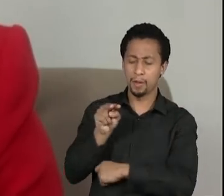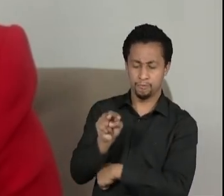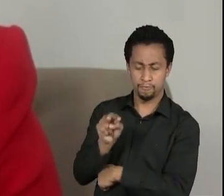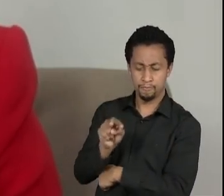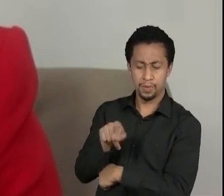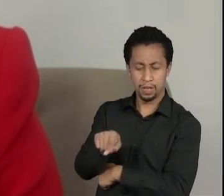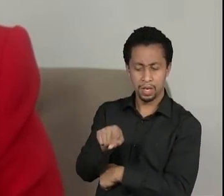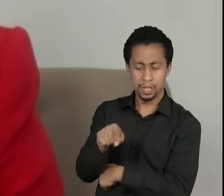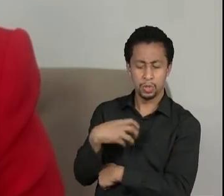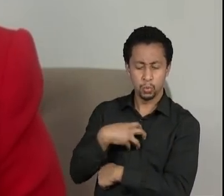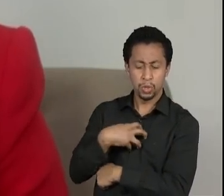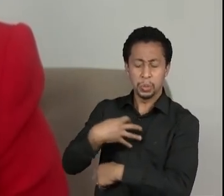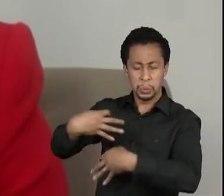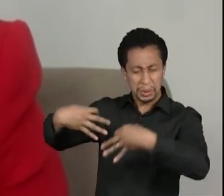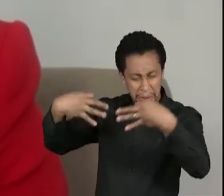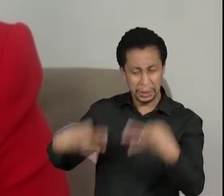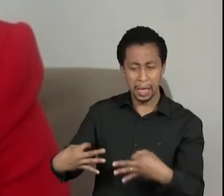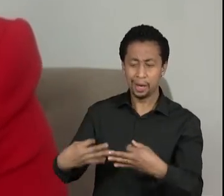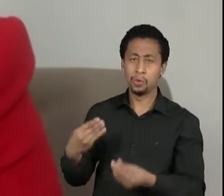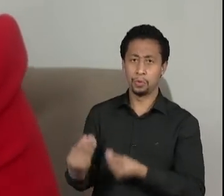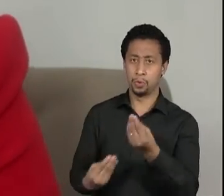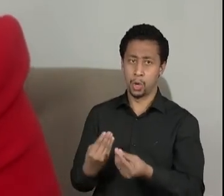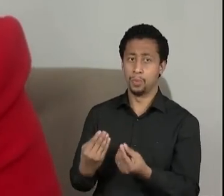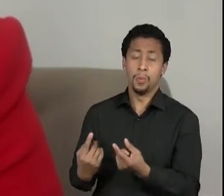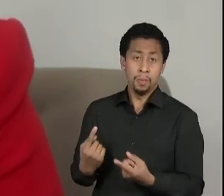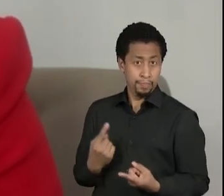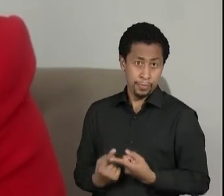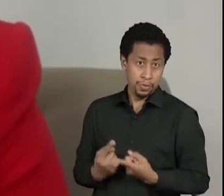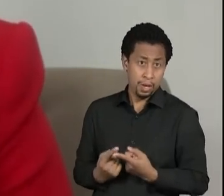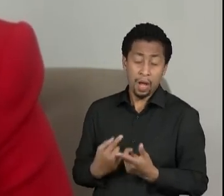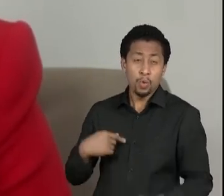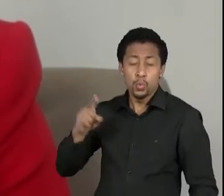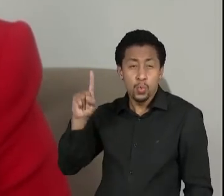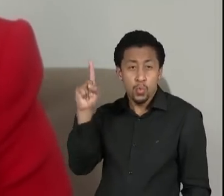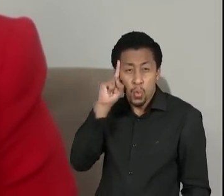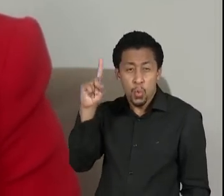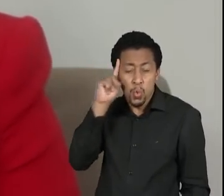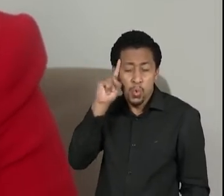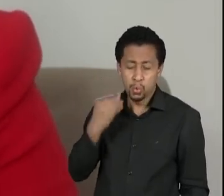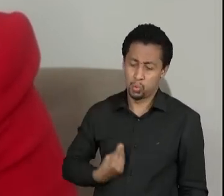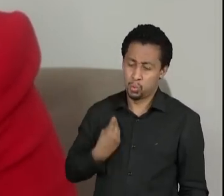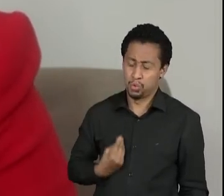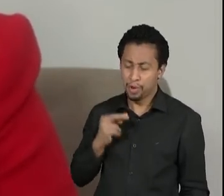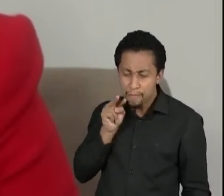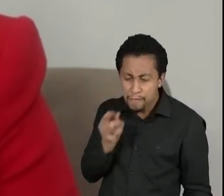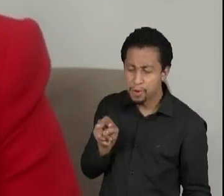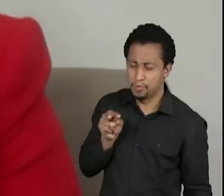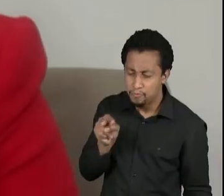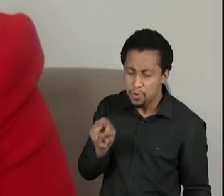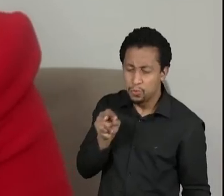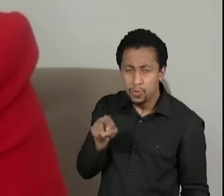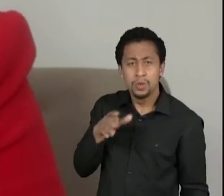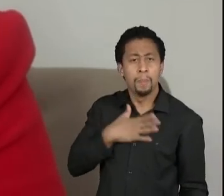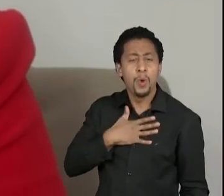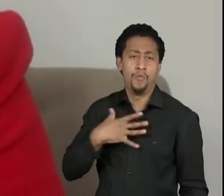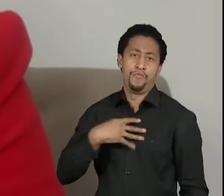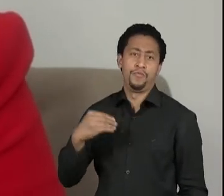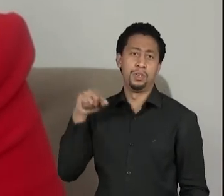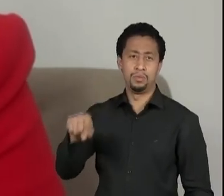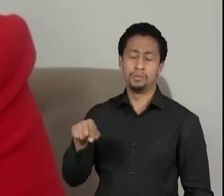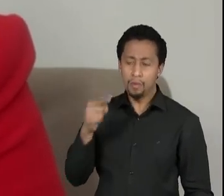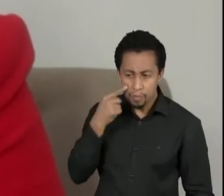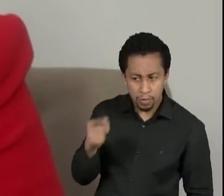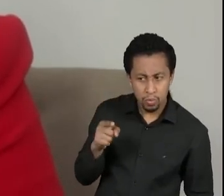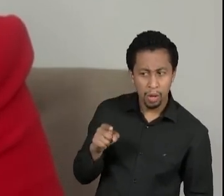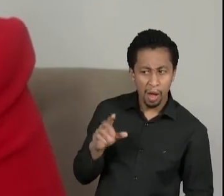se encontra. Por quê? Porque eu estou diante do meu filho diariamente. Eu estou vendo ali se ele realmente aprendeu